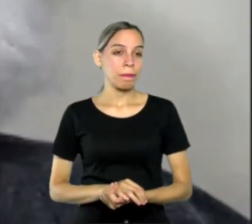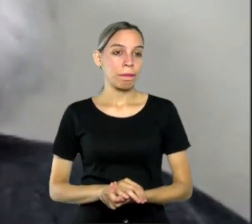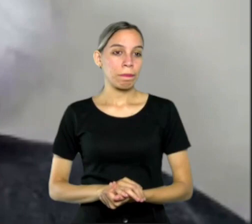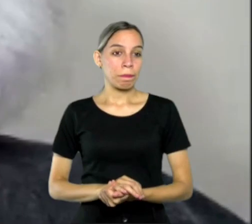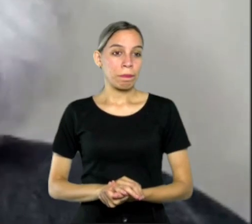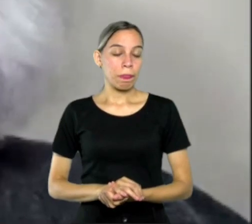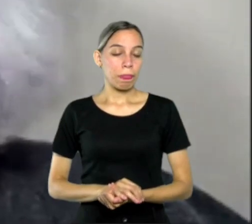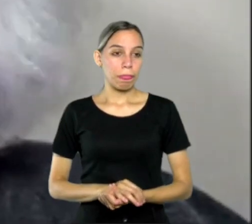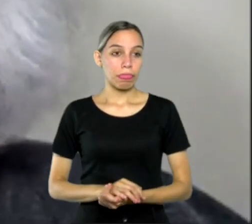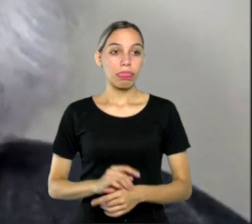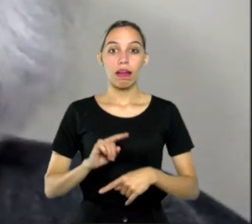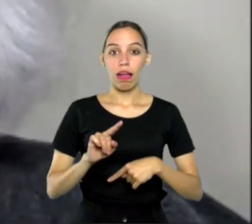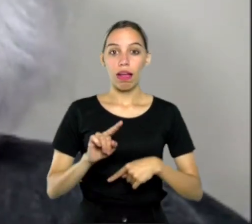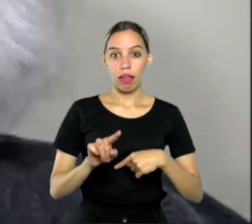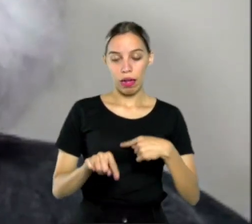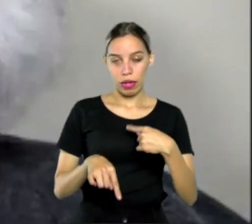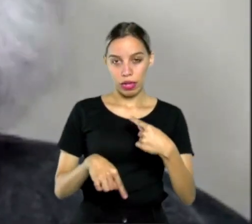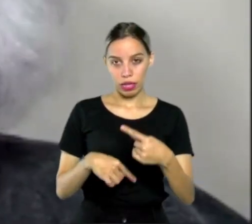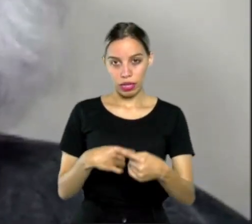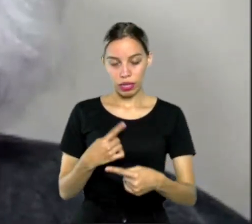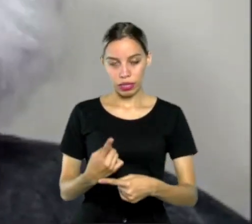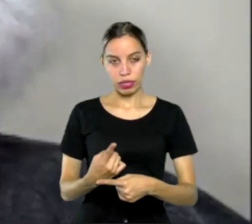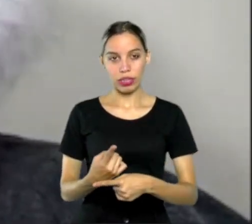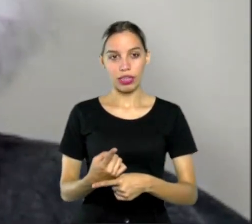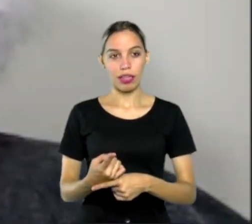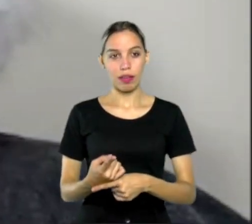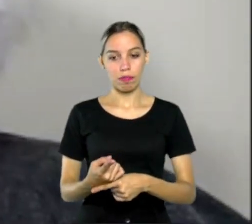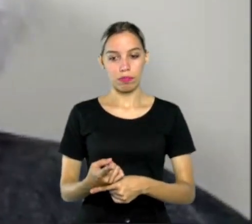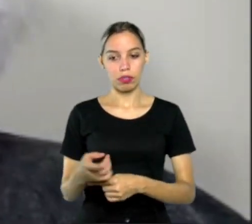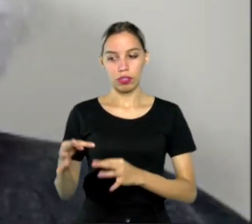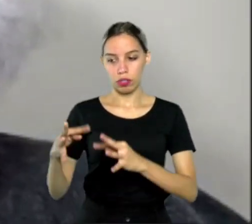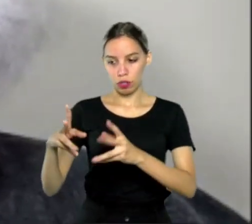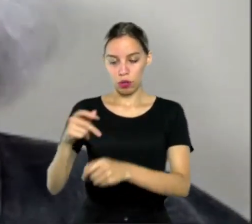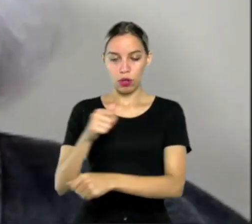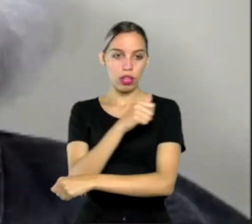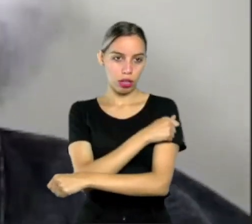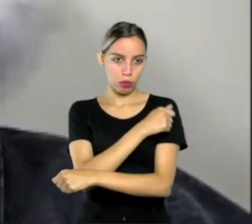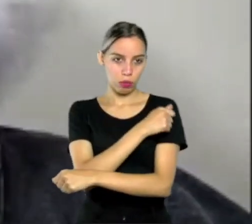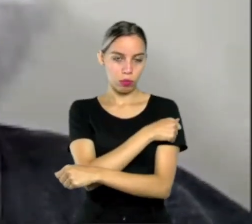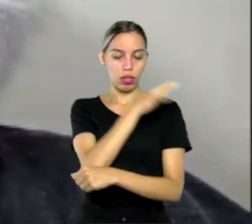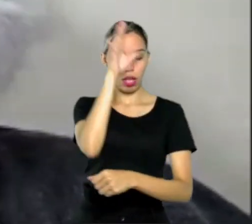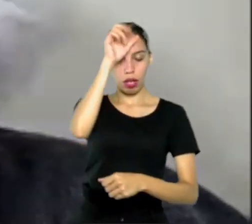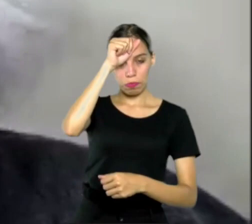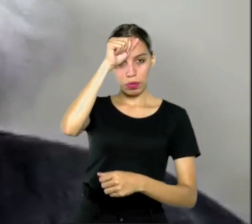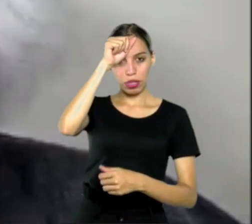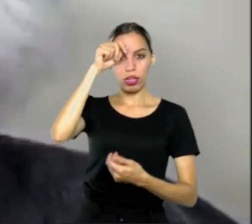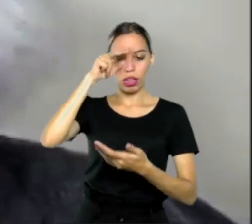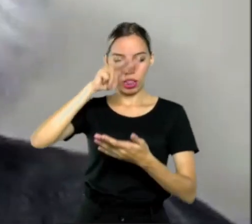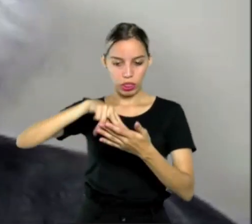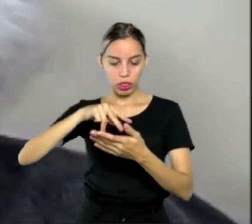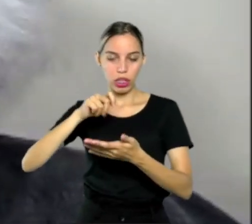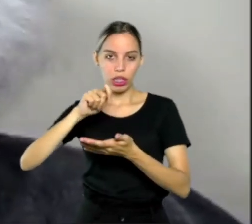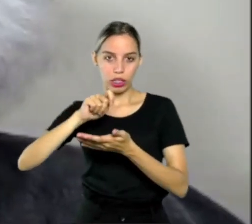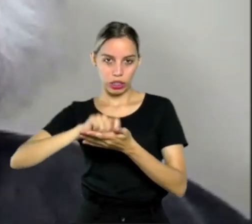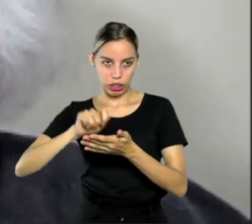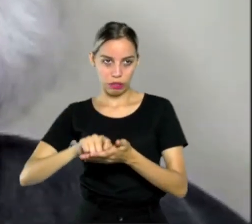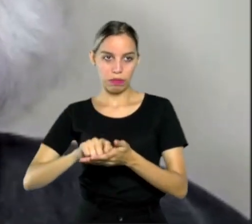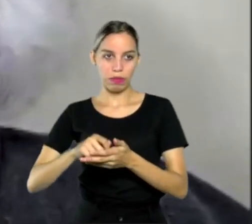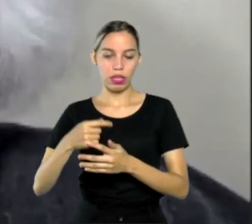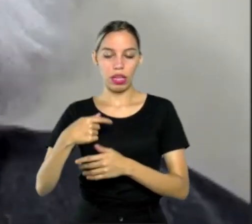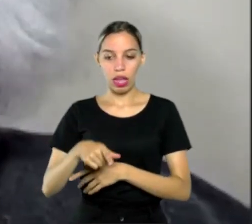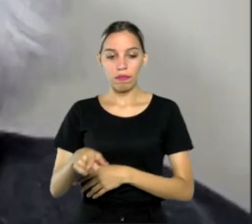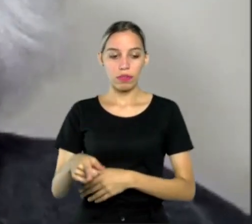dos colegas serem alfabetizados, a gente chegava naquelas histórias, eu já tinha lido aquilo há muito tempo,